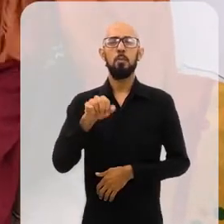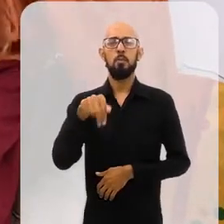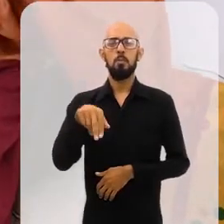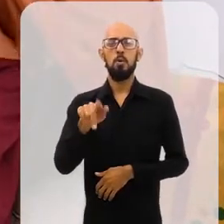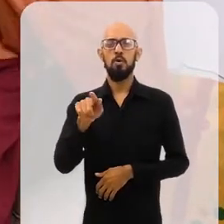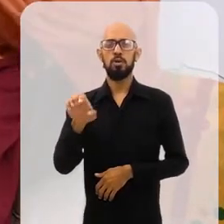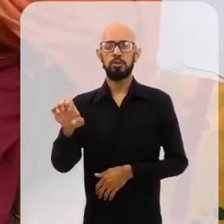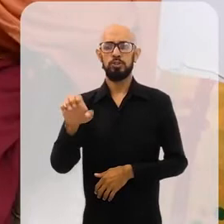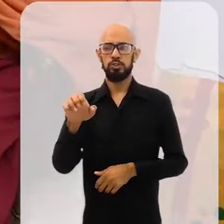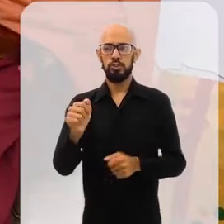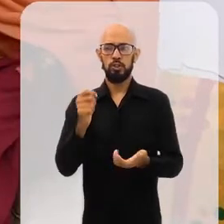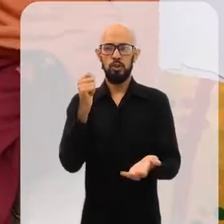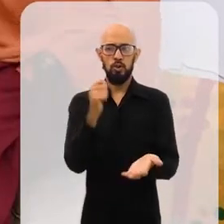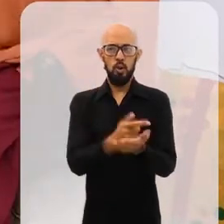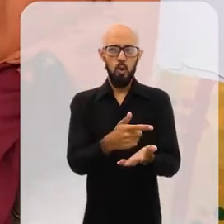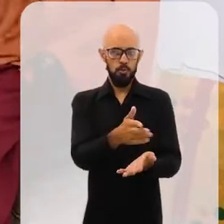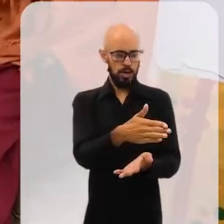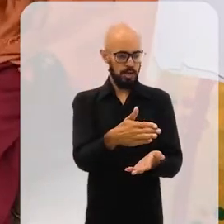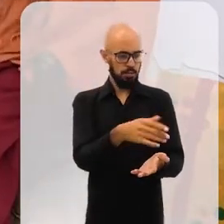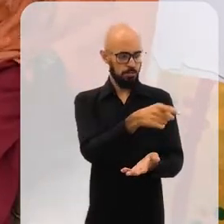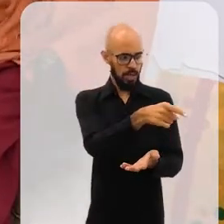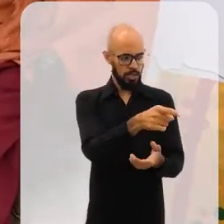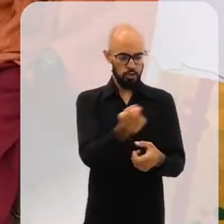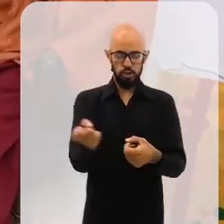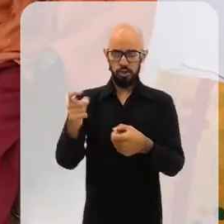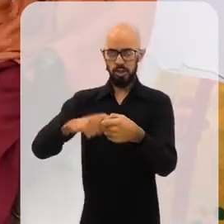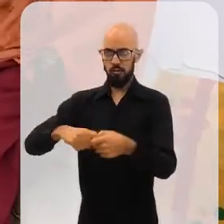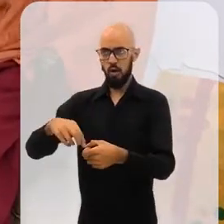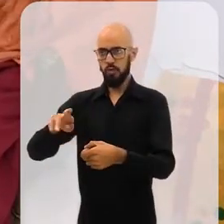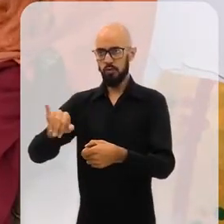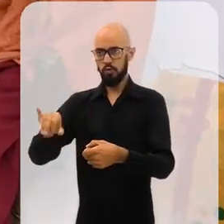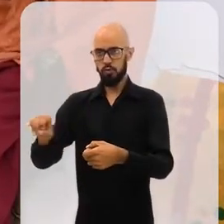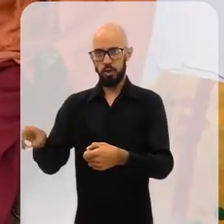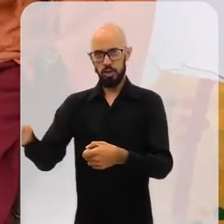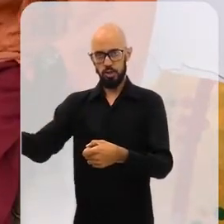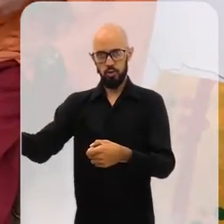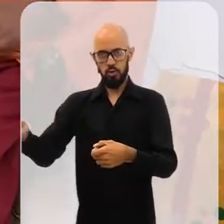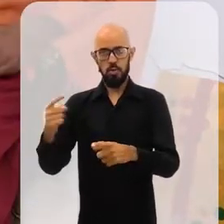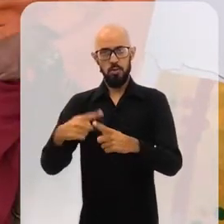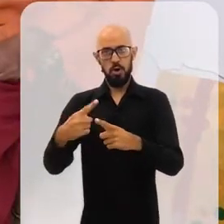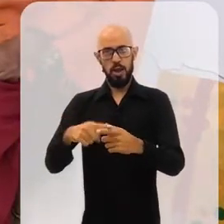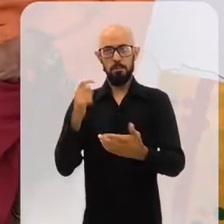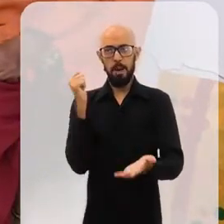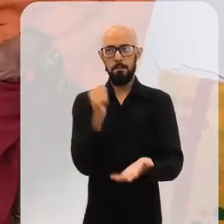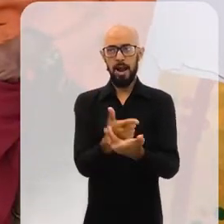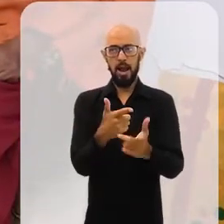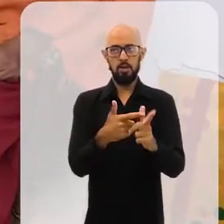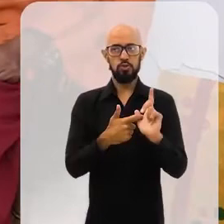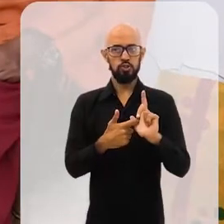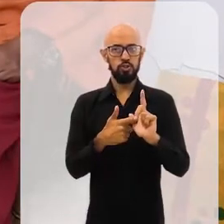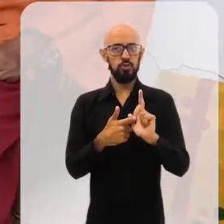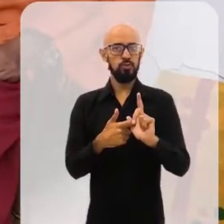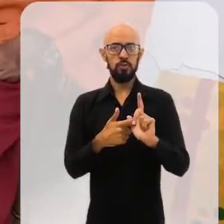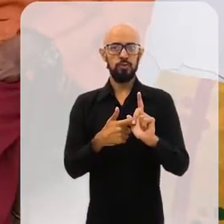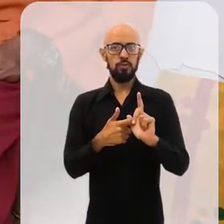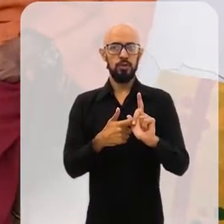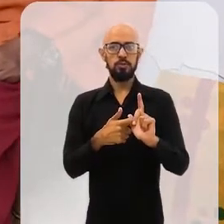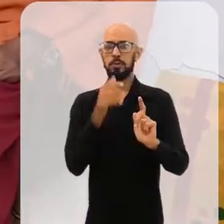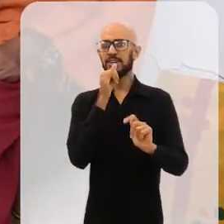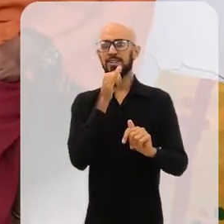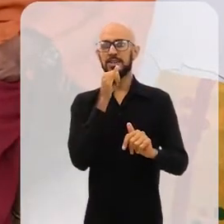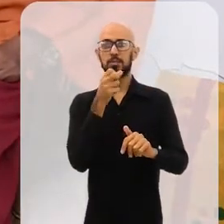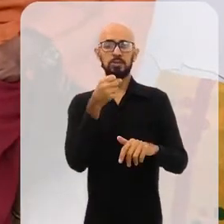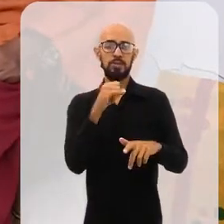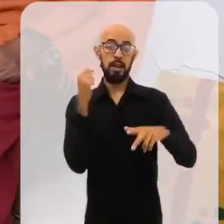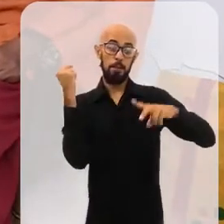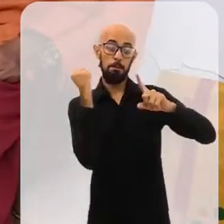aqueles peixes e devolvem o rio, o oceano, porque através disso eles purificam os débitos de alguém que ele matou em vidas passadas.